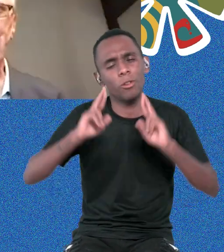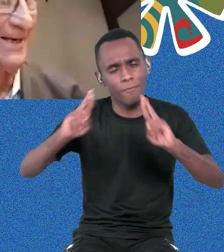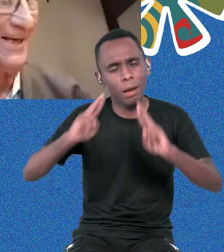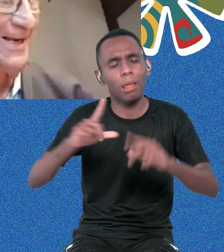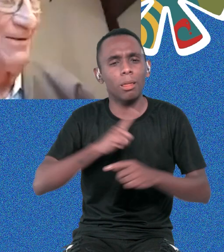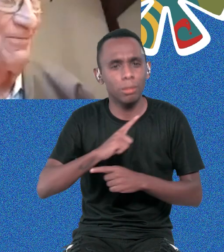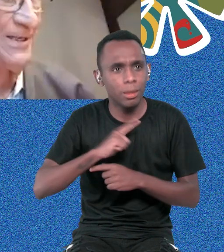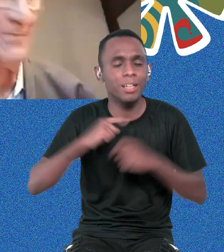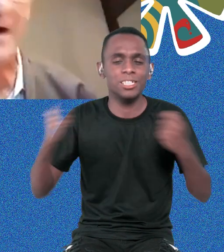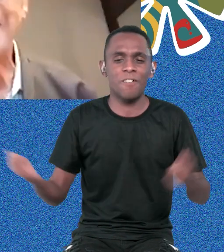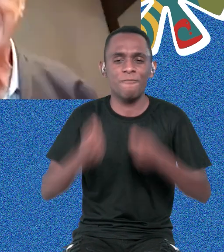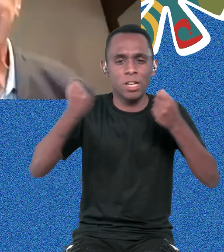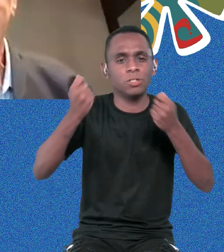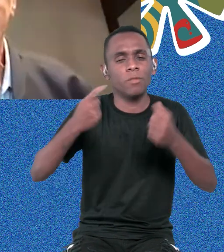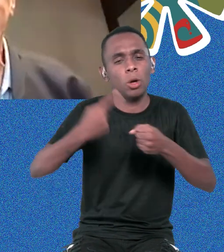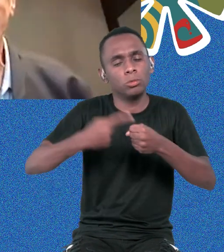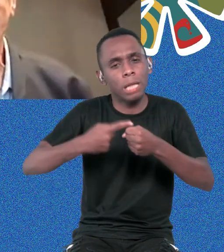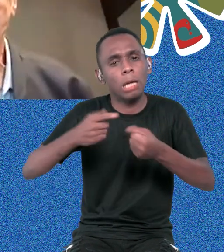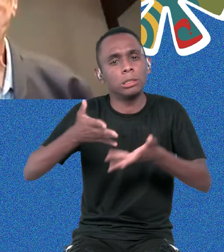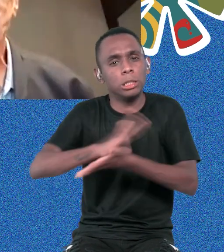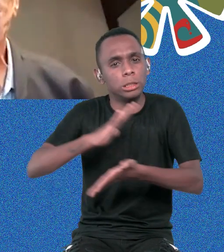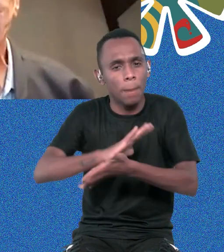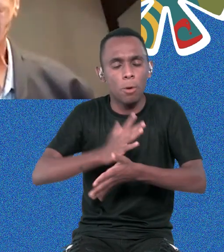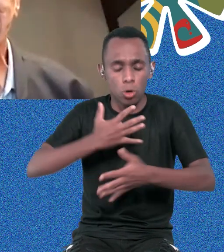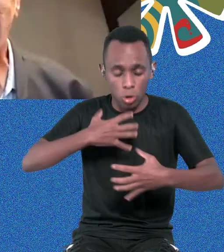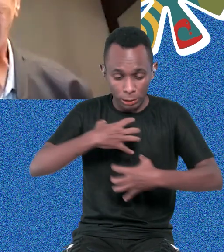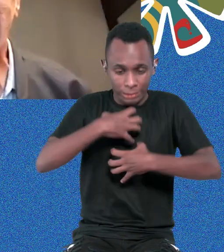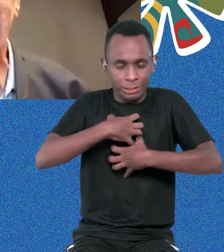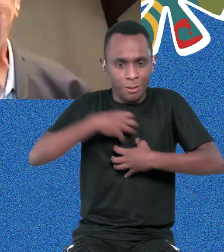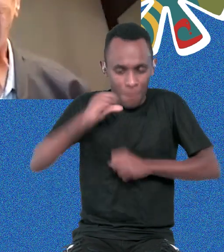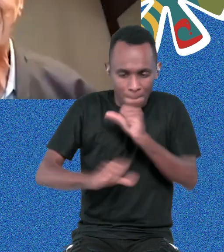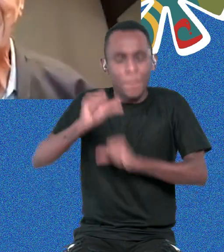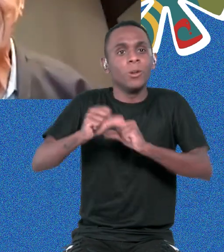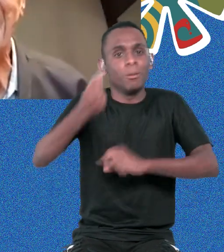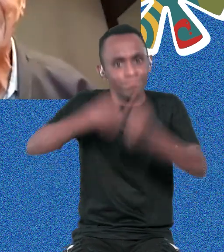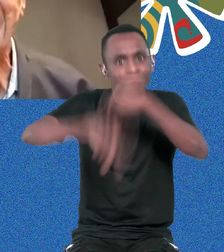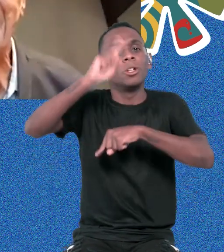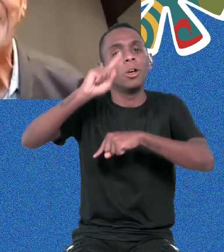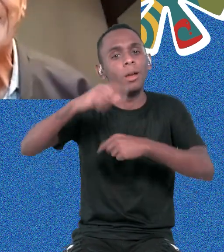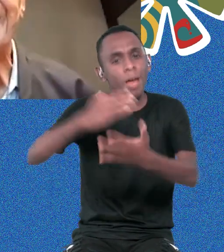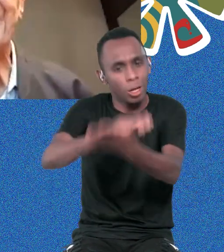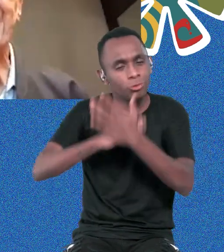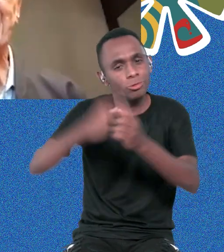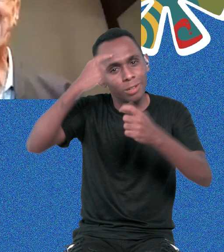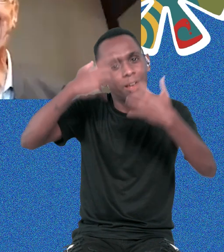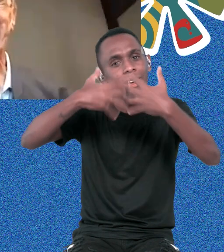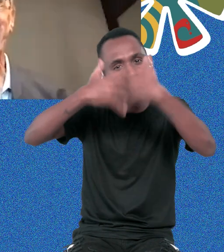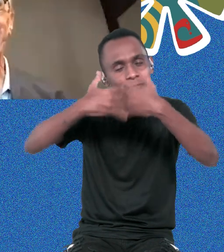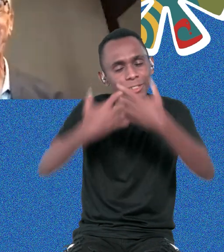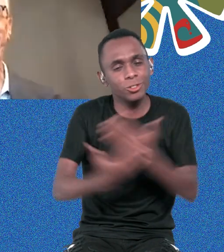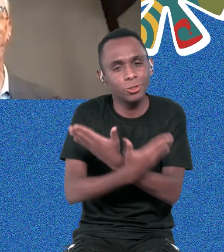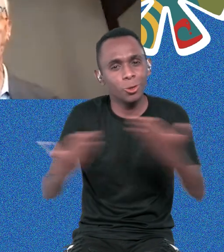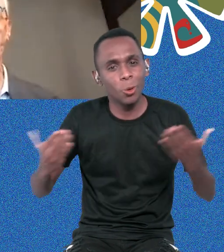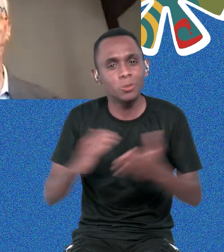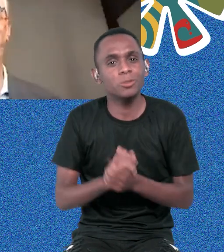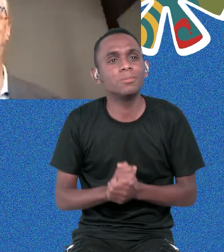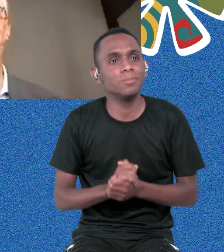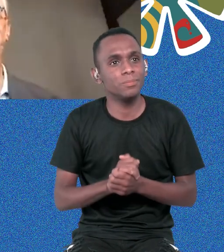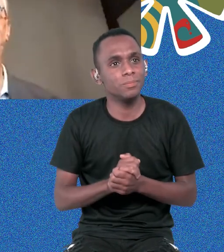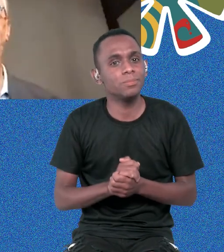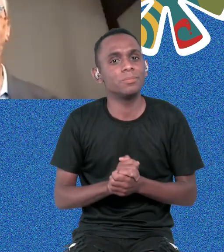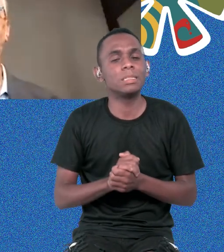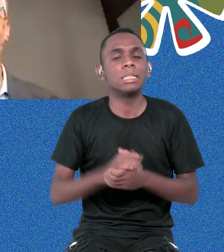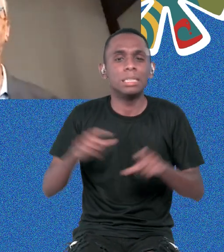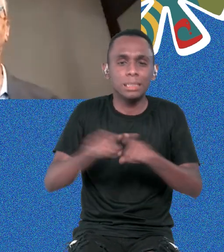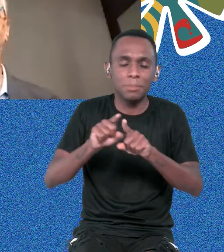de que esse festival ele nos sacoda. É. Ajude, ajude a refletir, né?